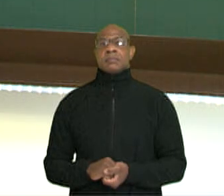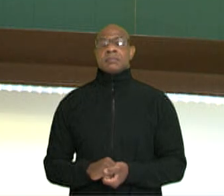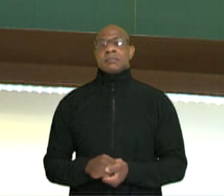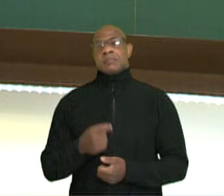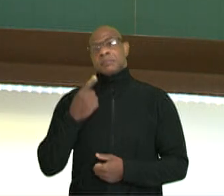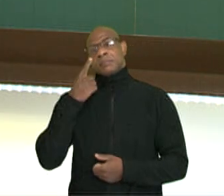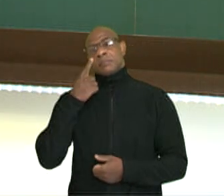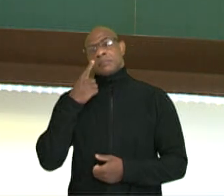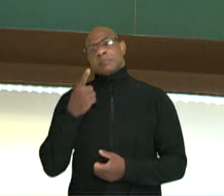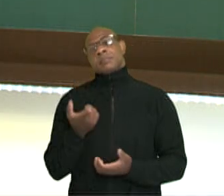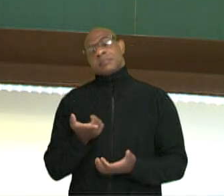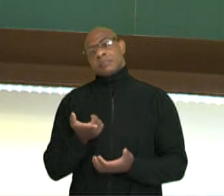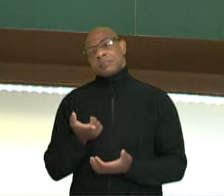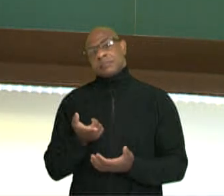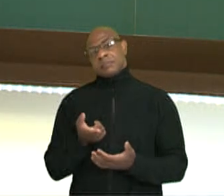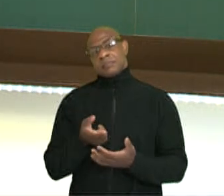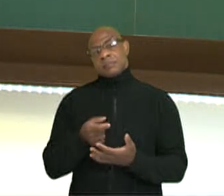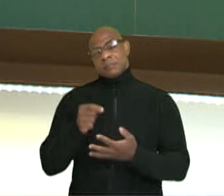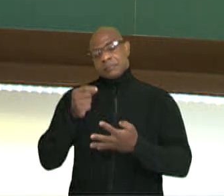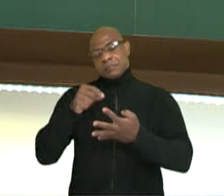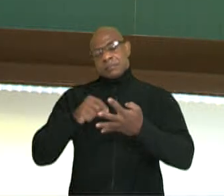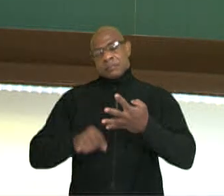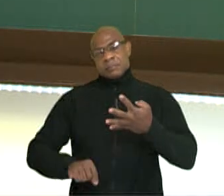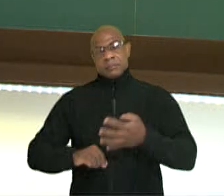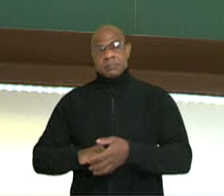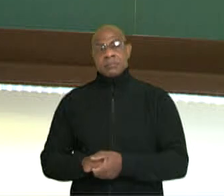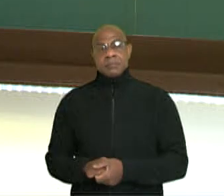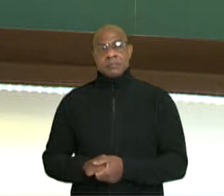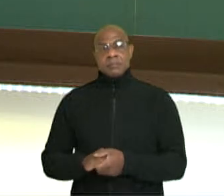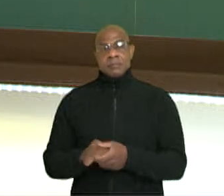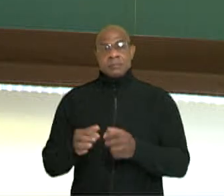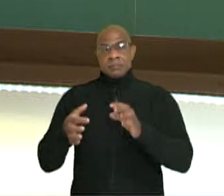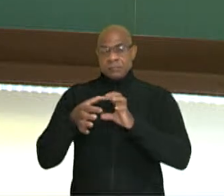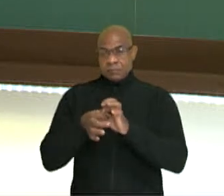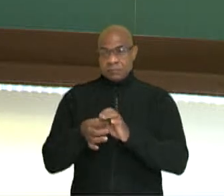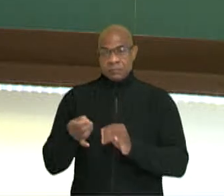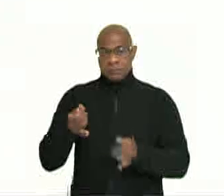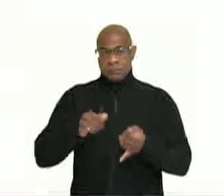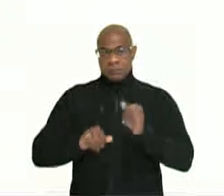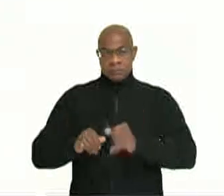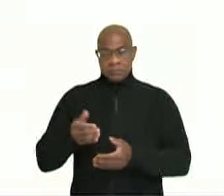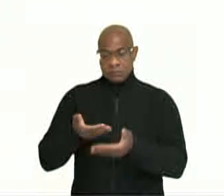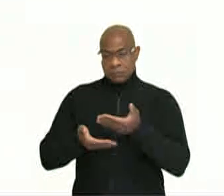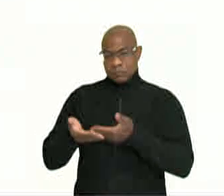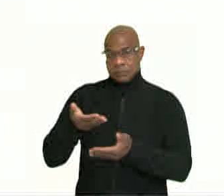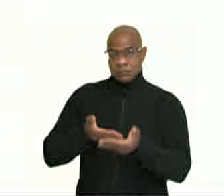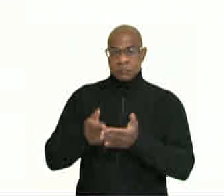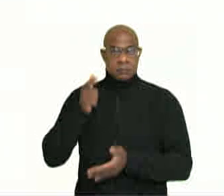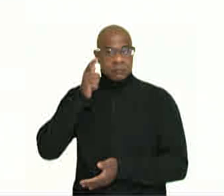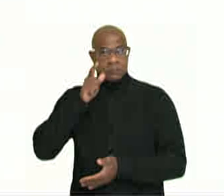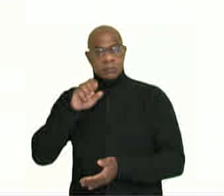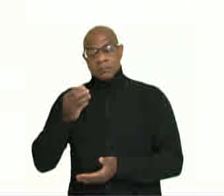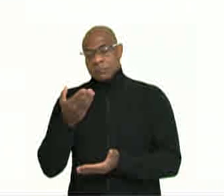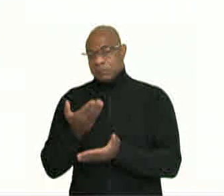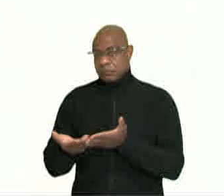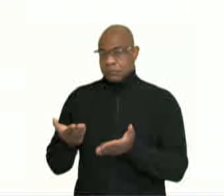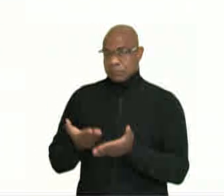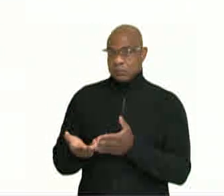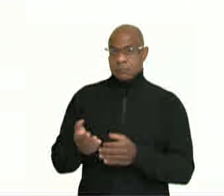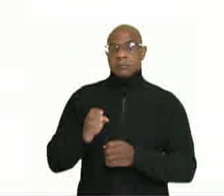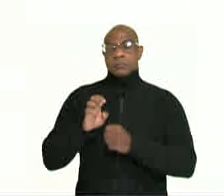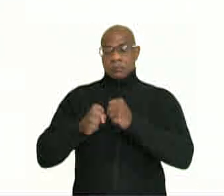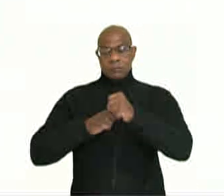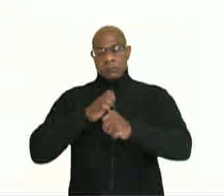Vamos para a correção da atividade? Olha só. Em uma ligação química, há troca, ganho ou perda de elétrons.